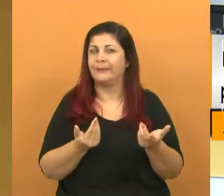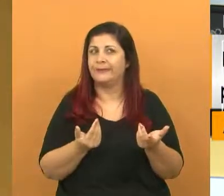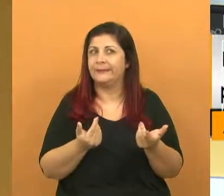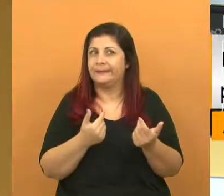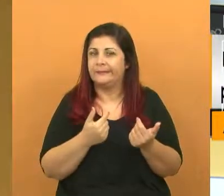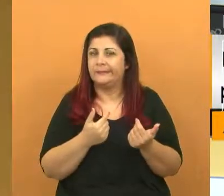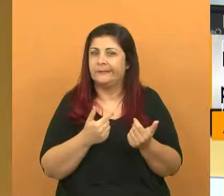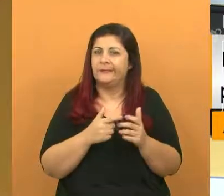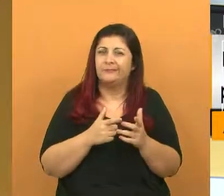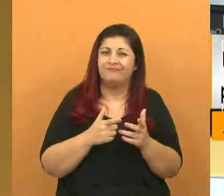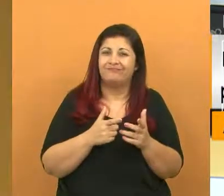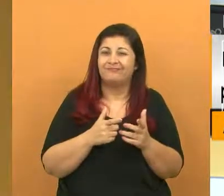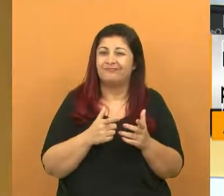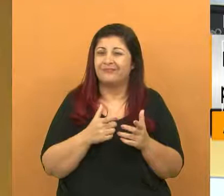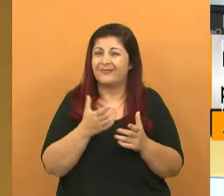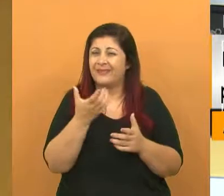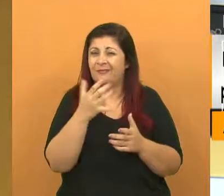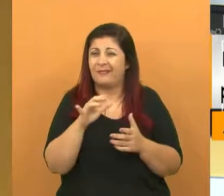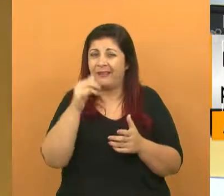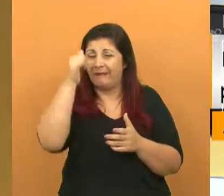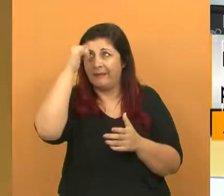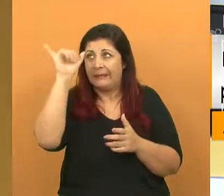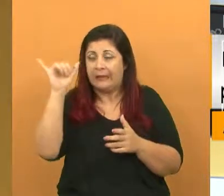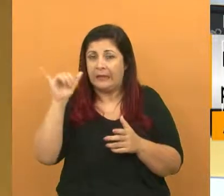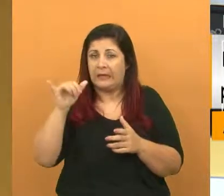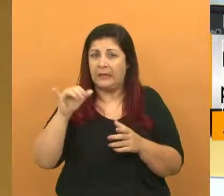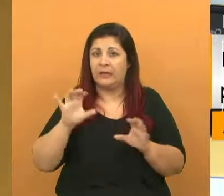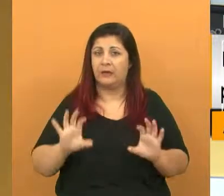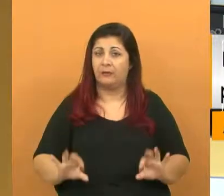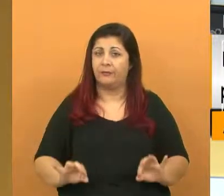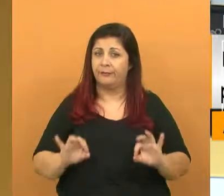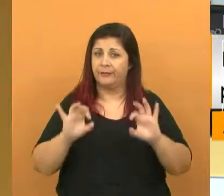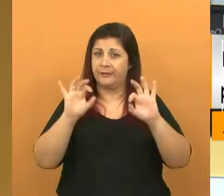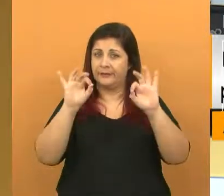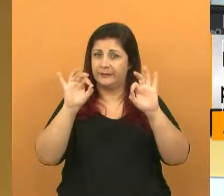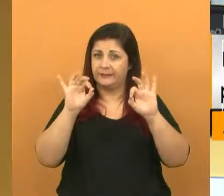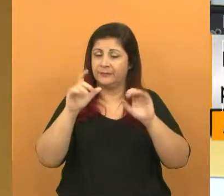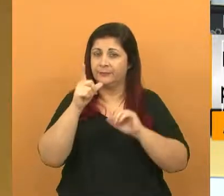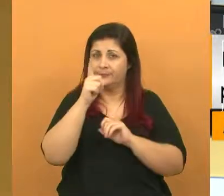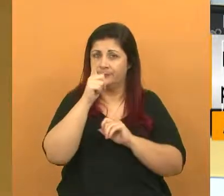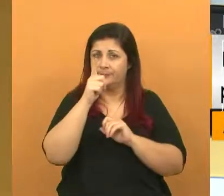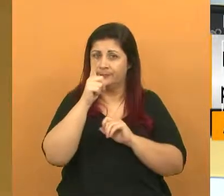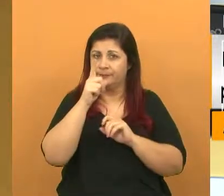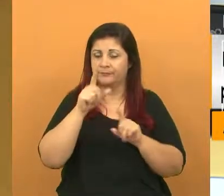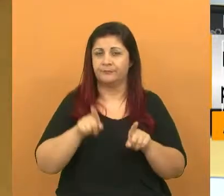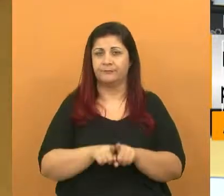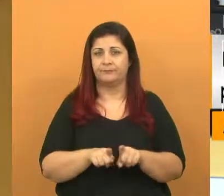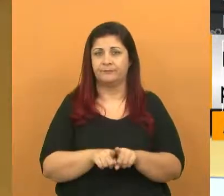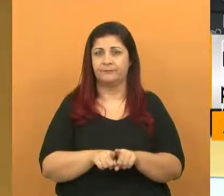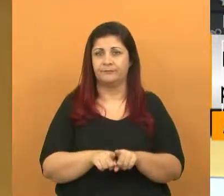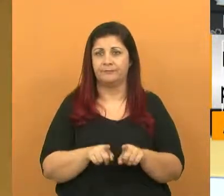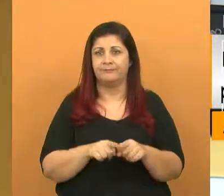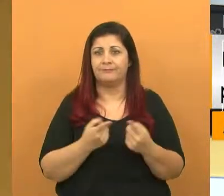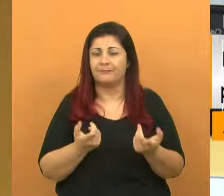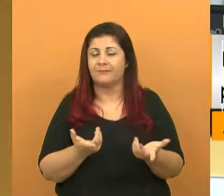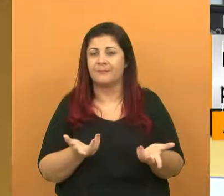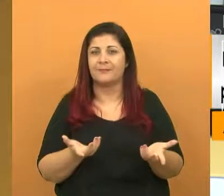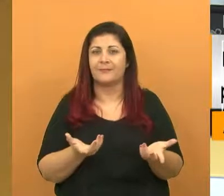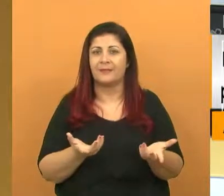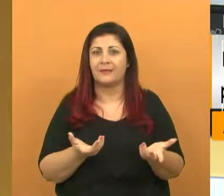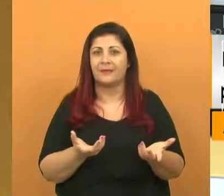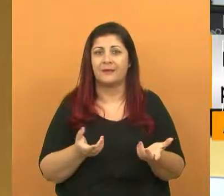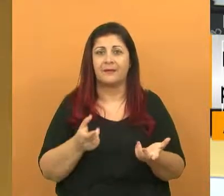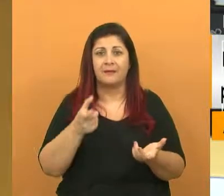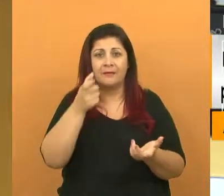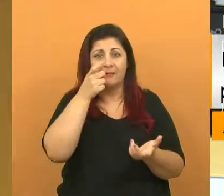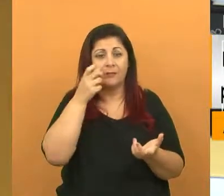prevenção, não só a prevenção de câncer de próstata, como de pênis também, mas também a busca ativa aos novos